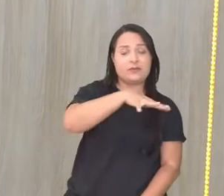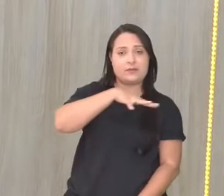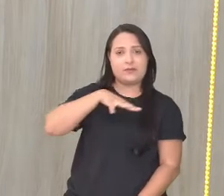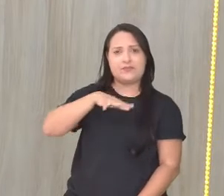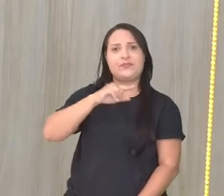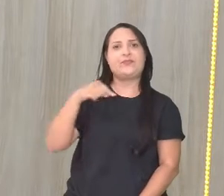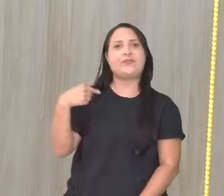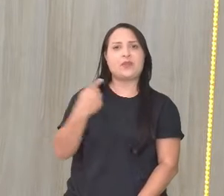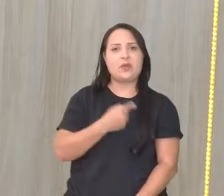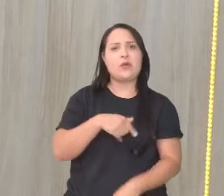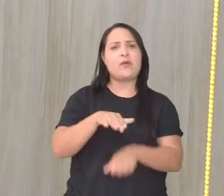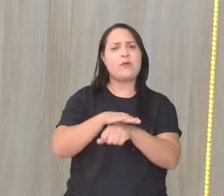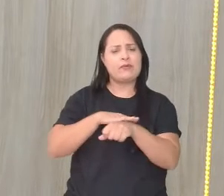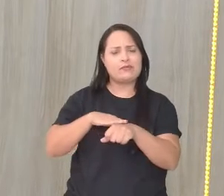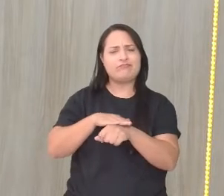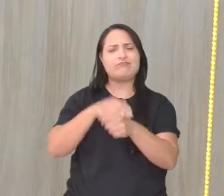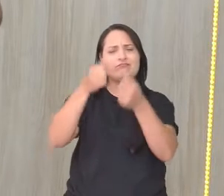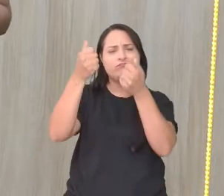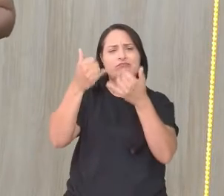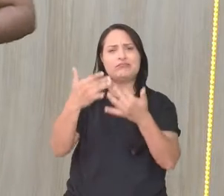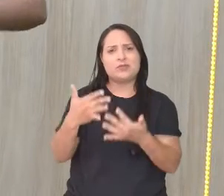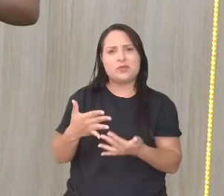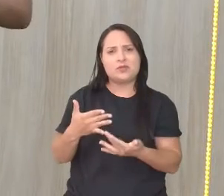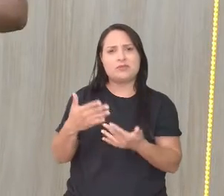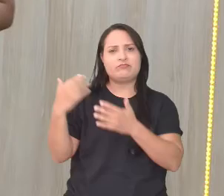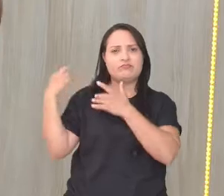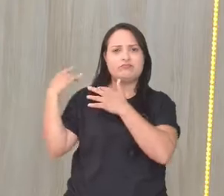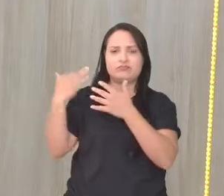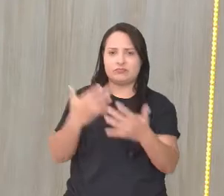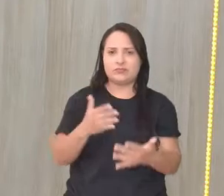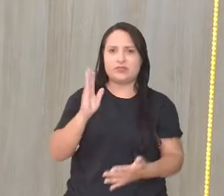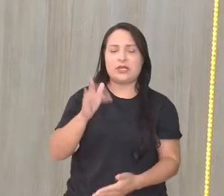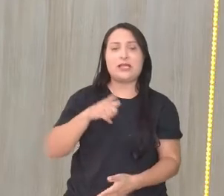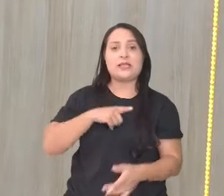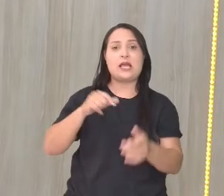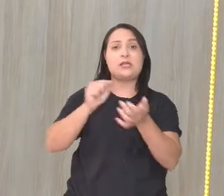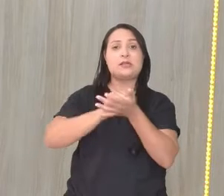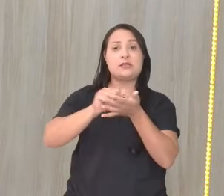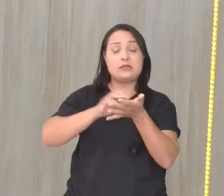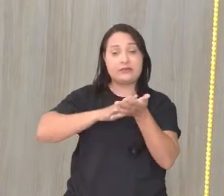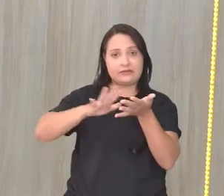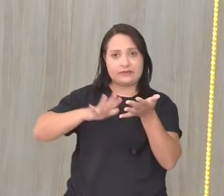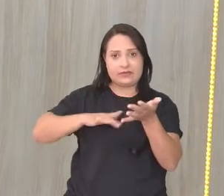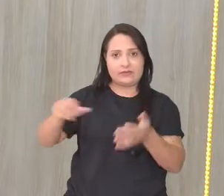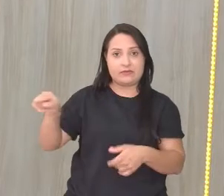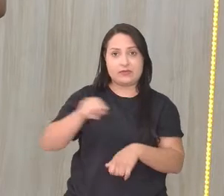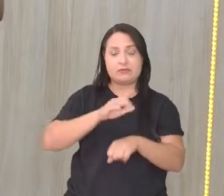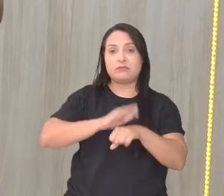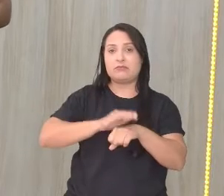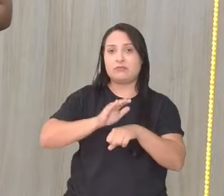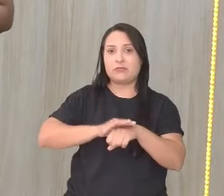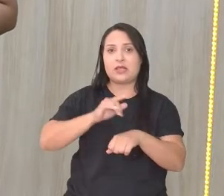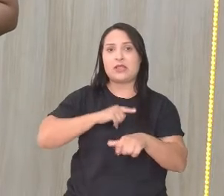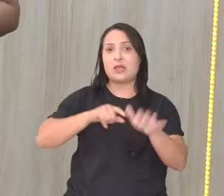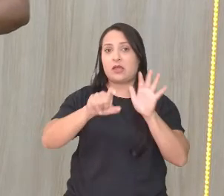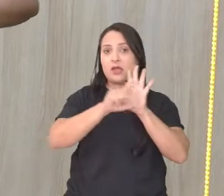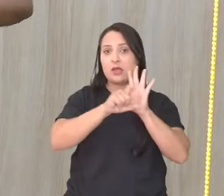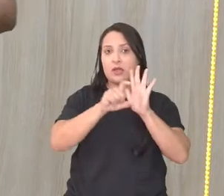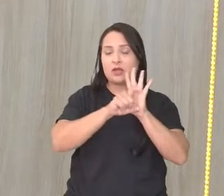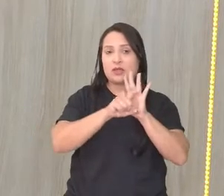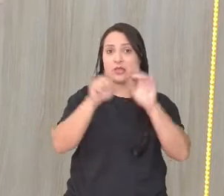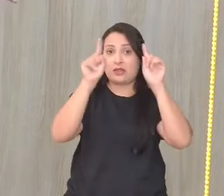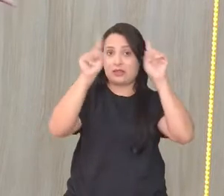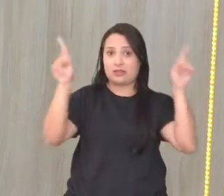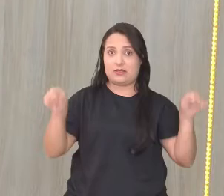conversando sobre ele há muito tempo já. Eu trouxe então um exercício para vocês fazerem, uma atividade. Tá aí o QR Code na sua tela.